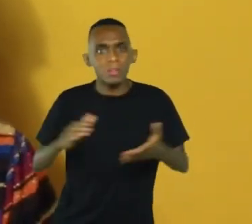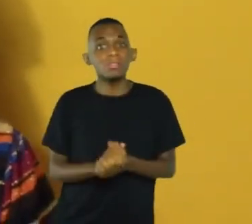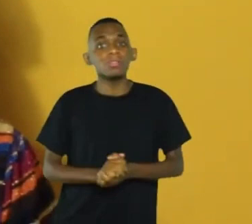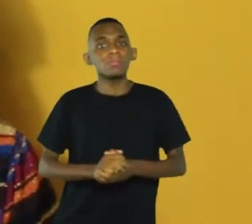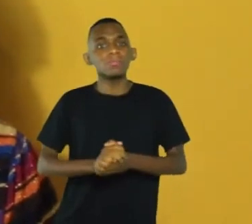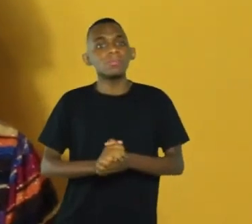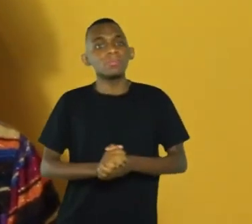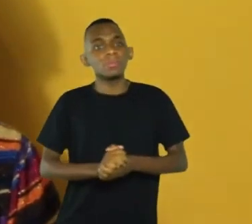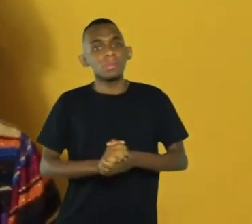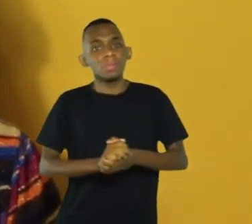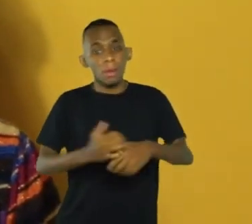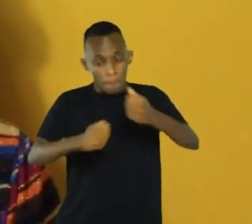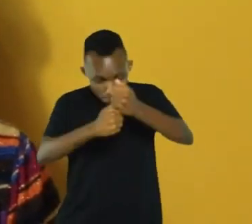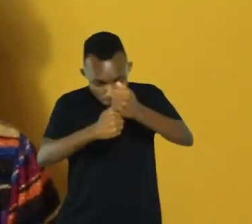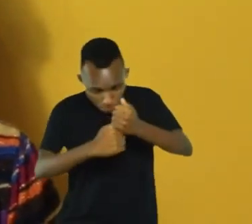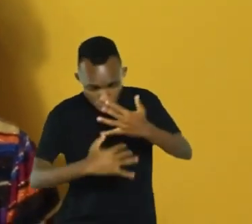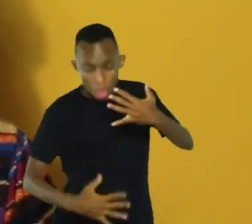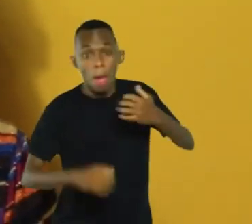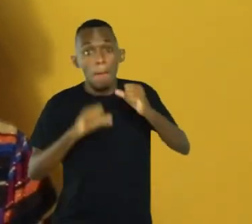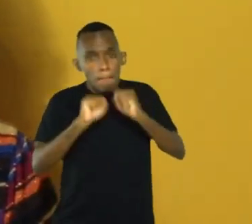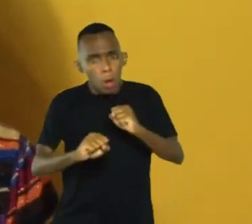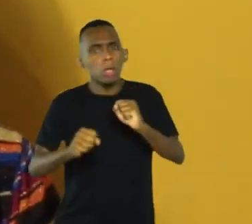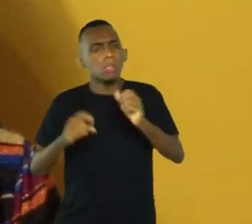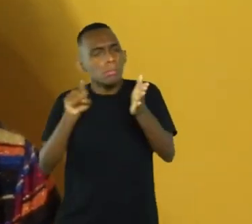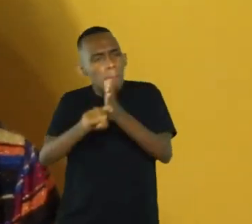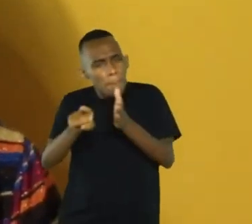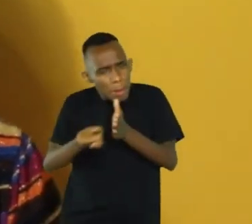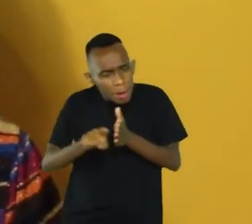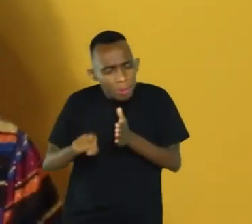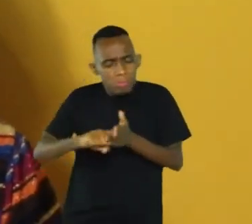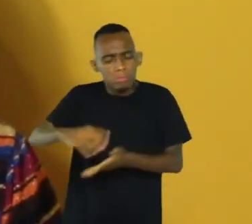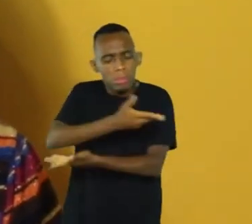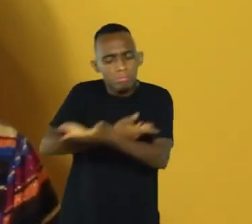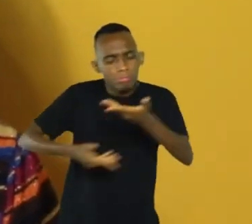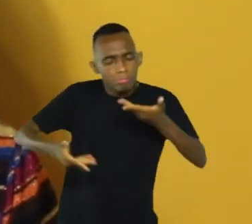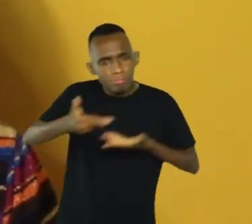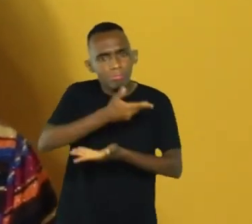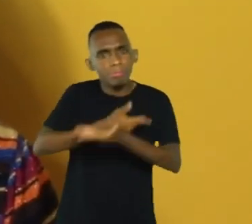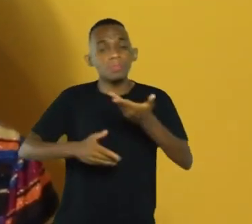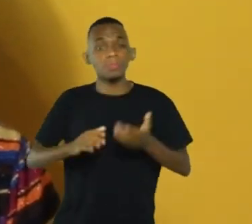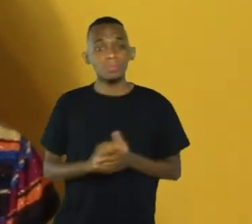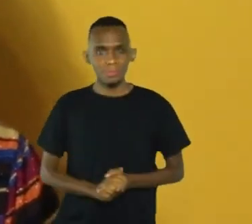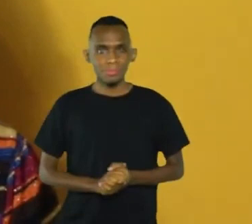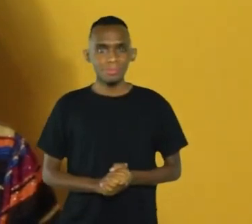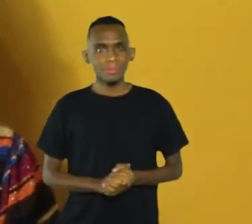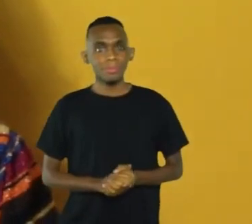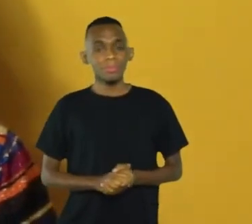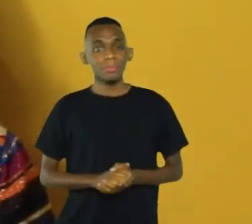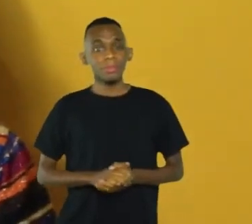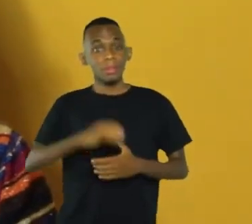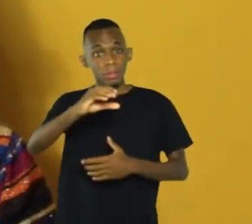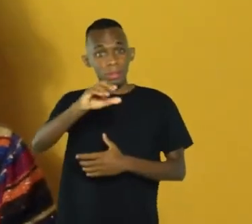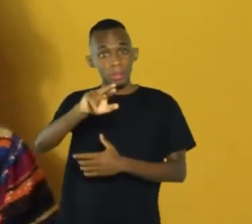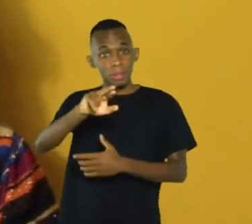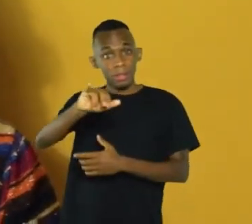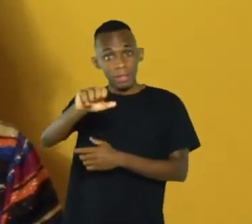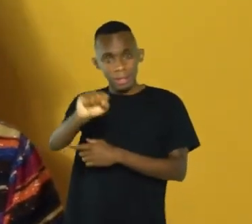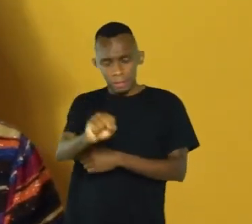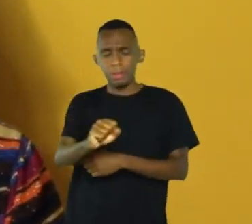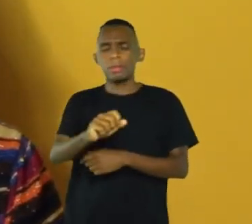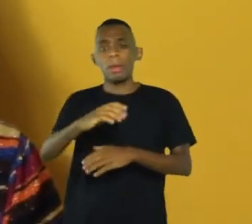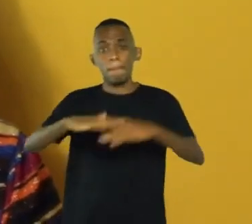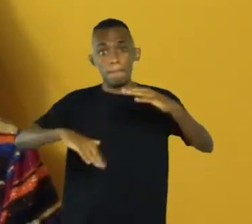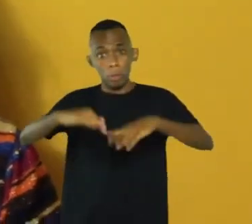fazer pergunta, participar aqui conosco dessa conversa. A Cris, além de escritora,